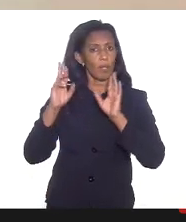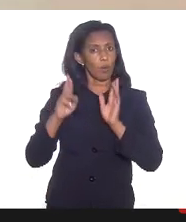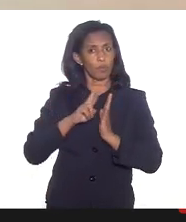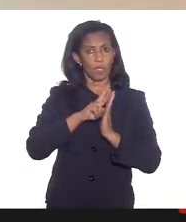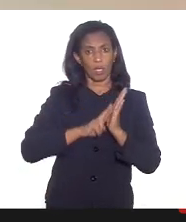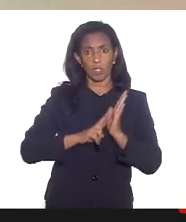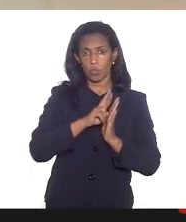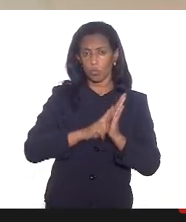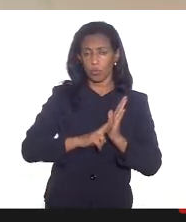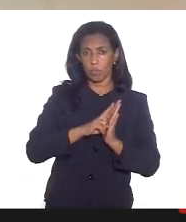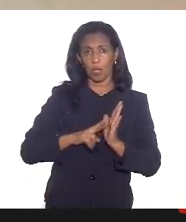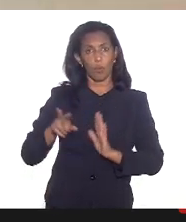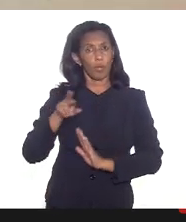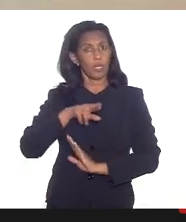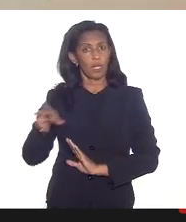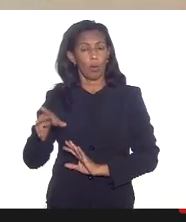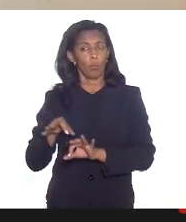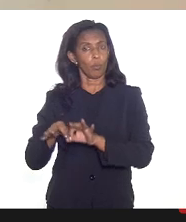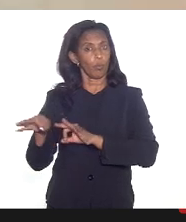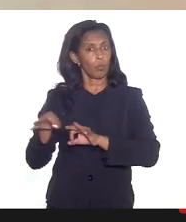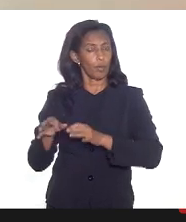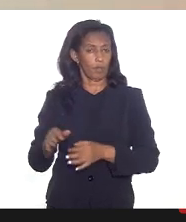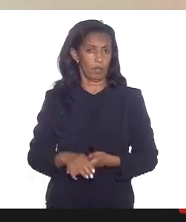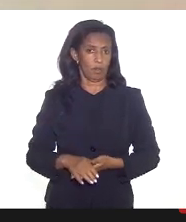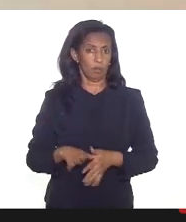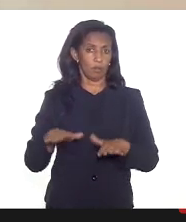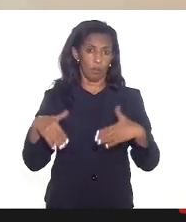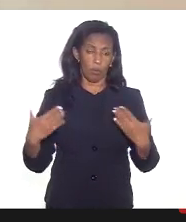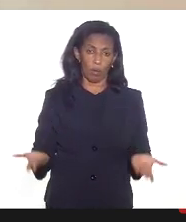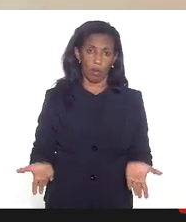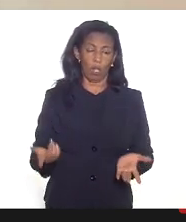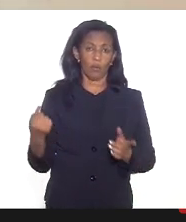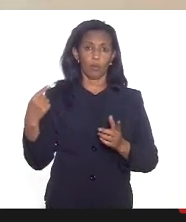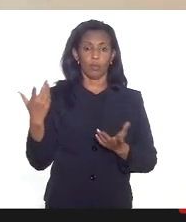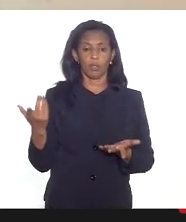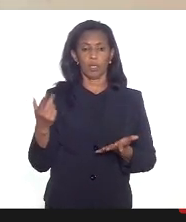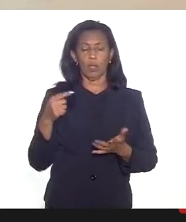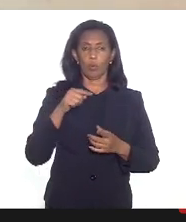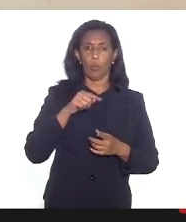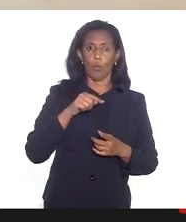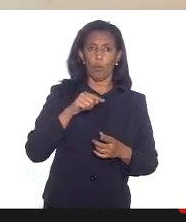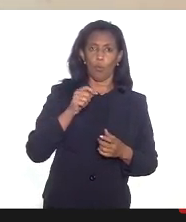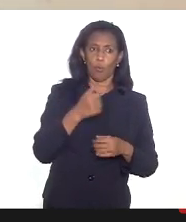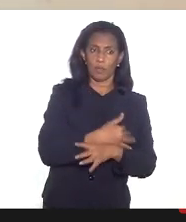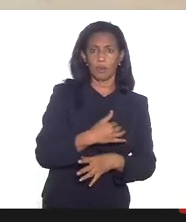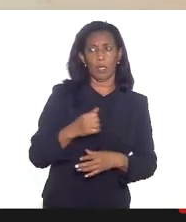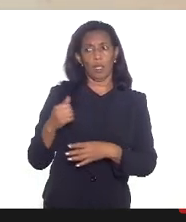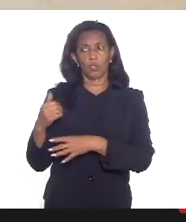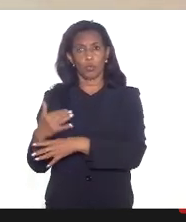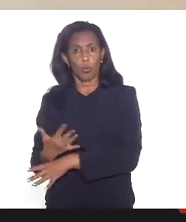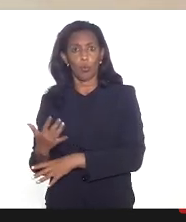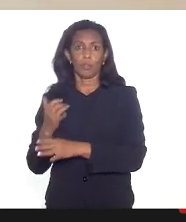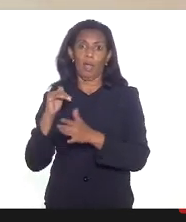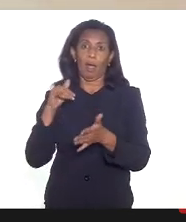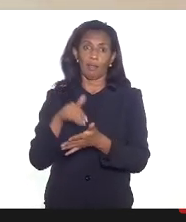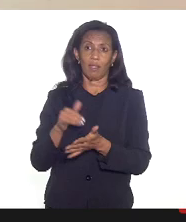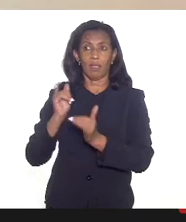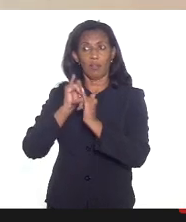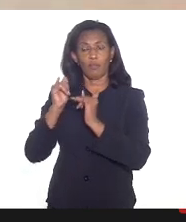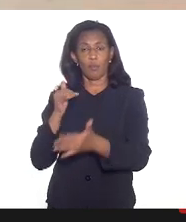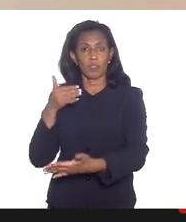resolução e não como está no plano então assim obviamente o ponto algum. Outra uma sala de vacina Até que a informação